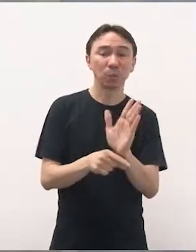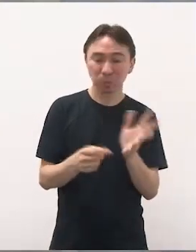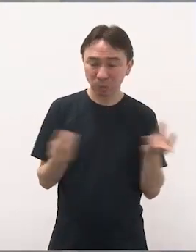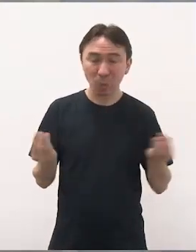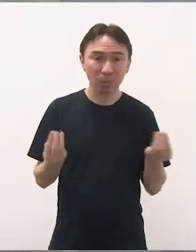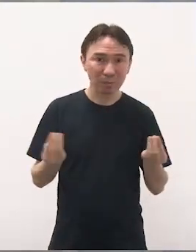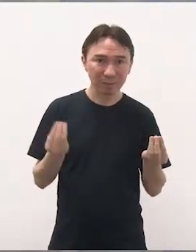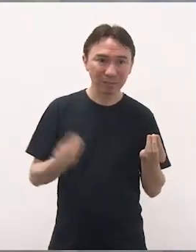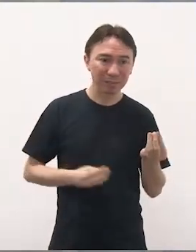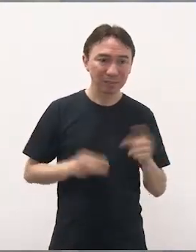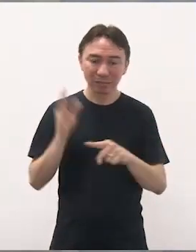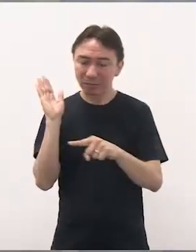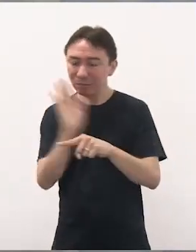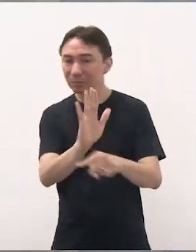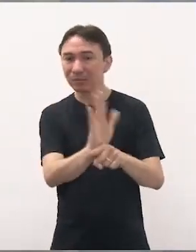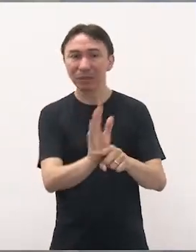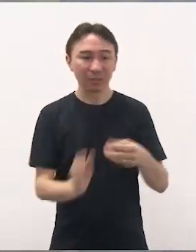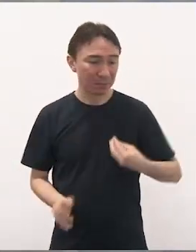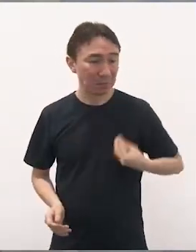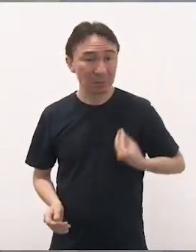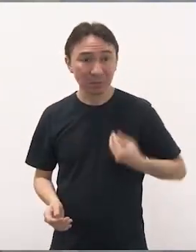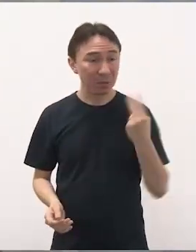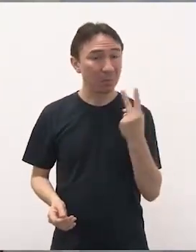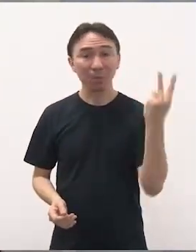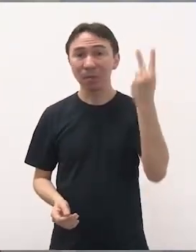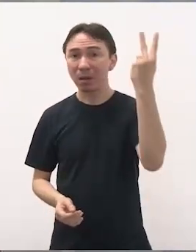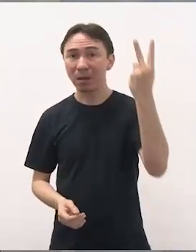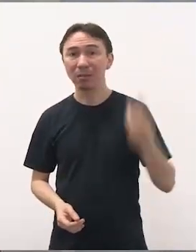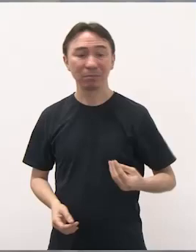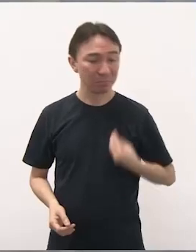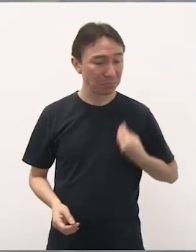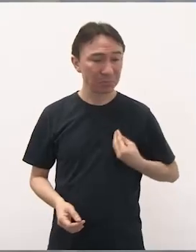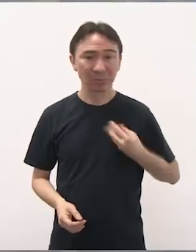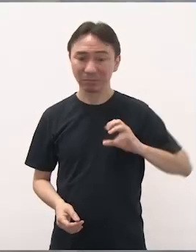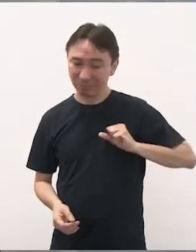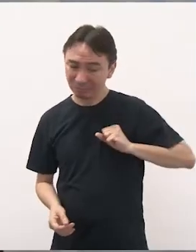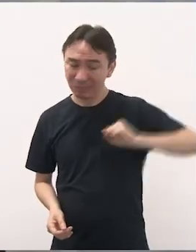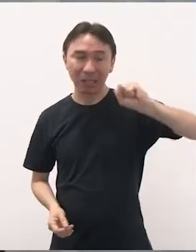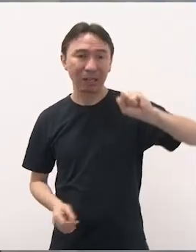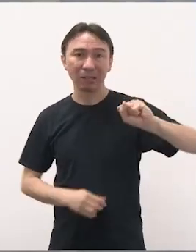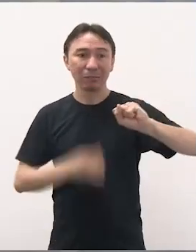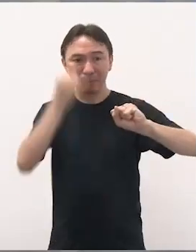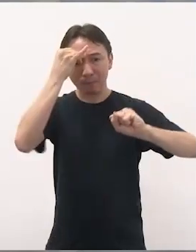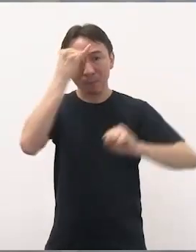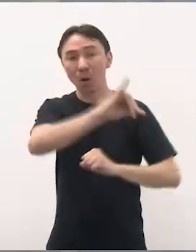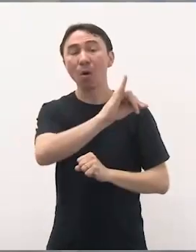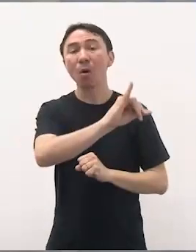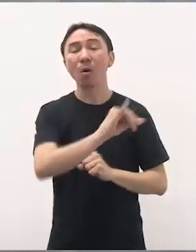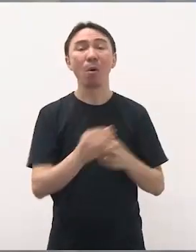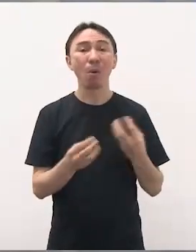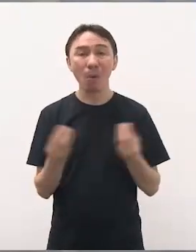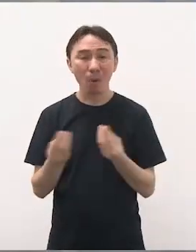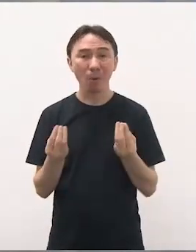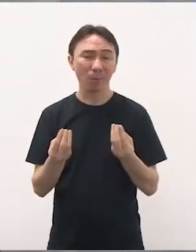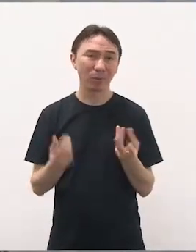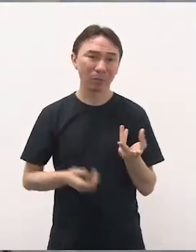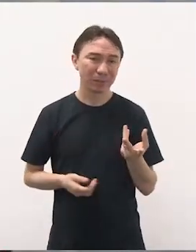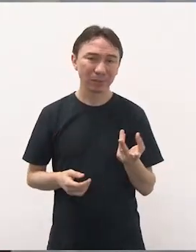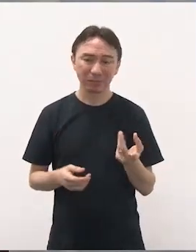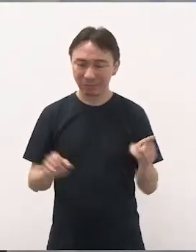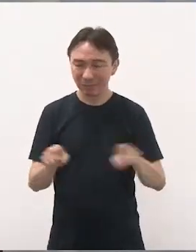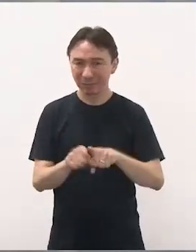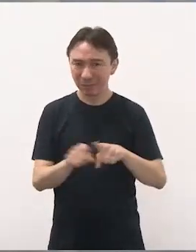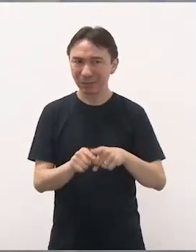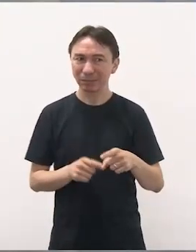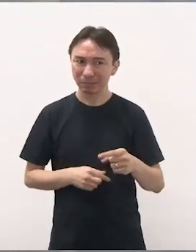da vida e da prevenção ao suicídio, mas que considere esse contexto, né, de distanciamento,